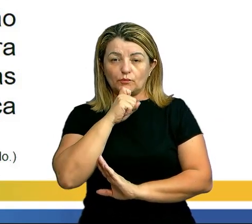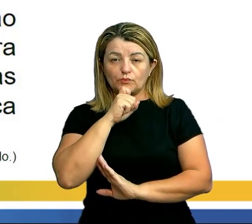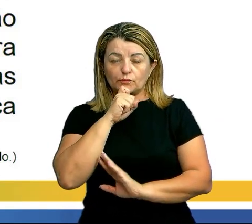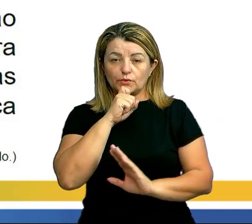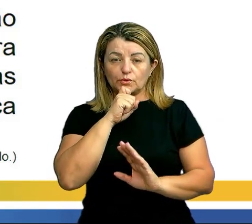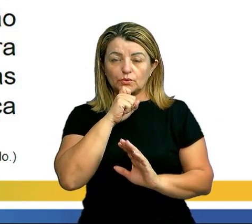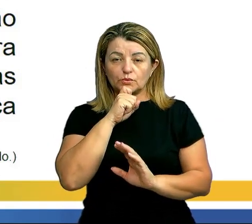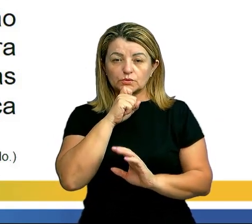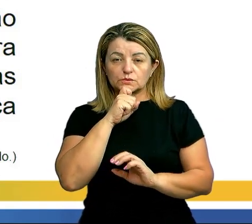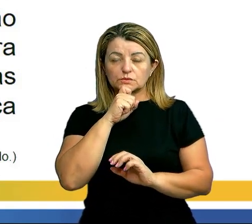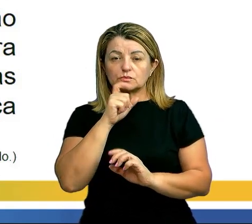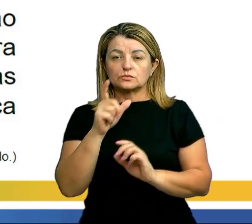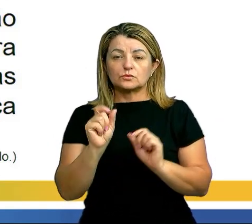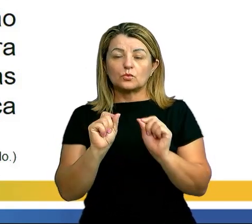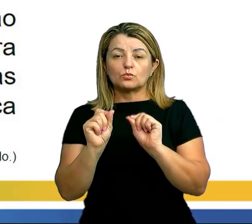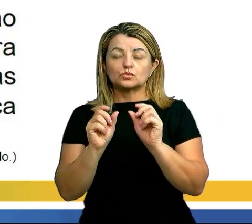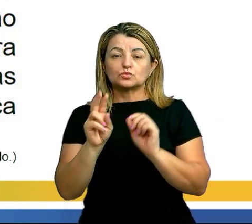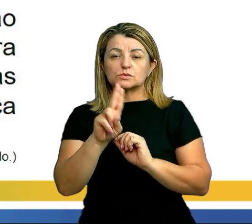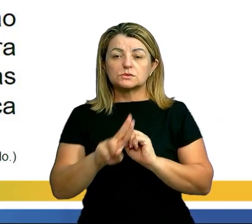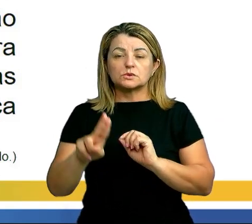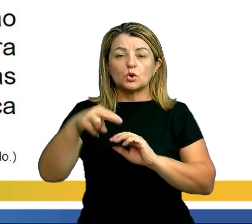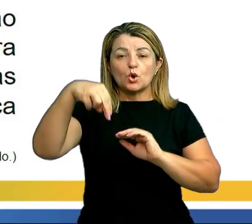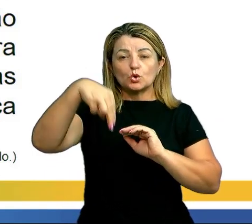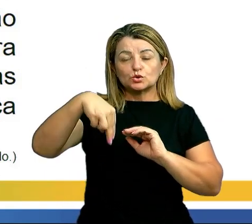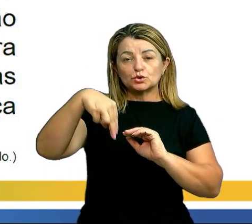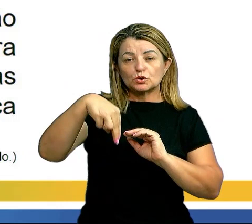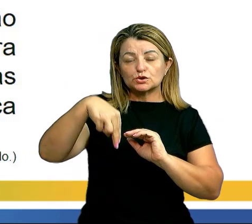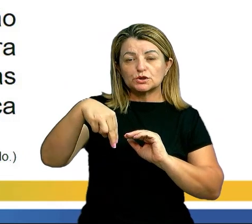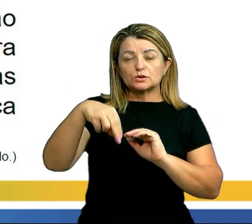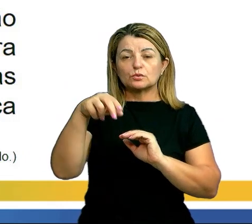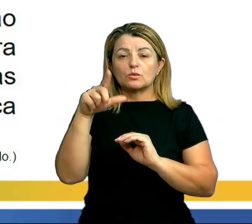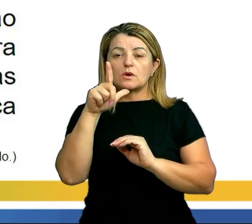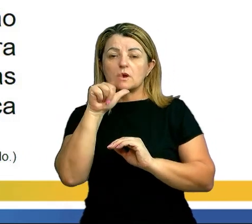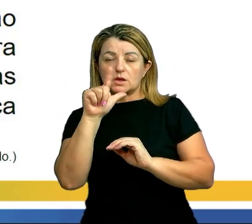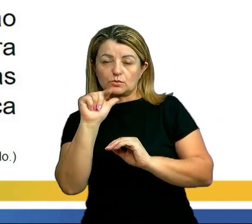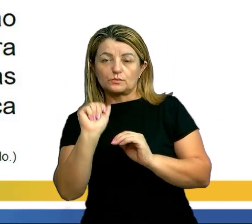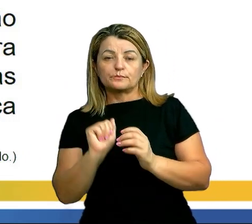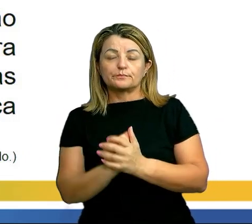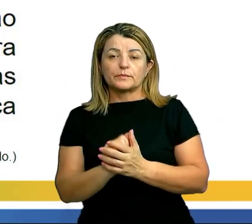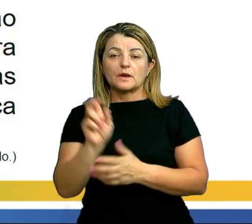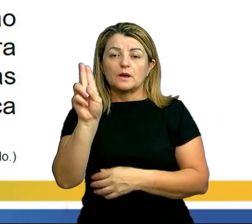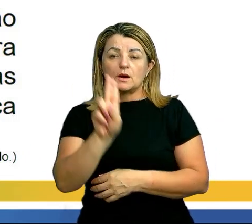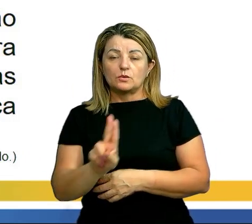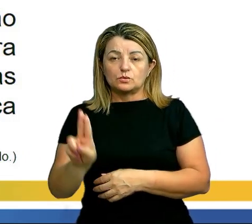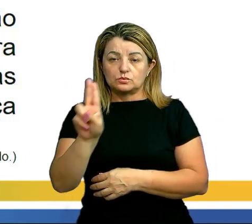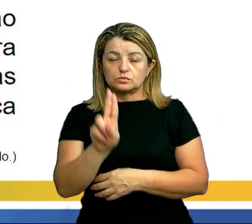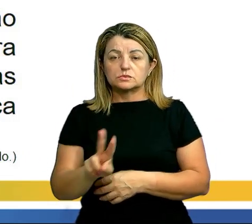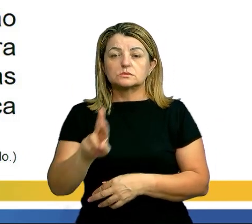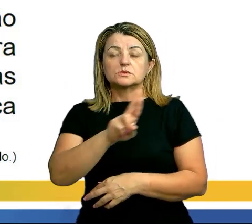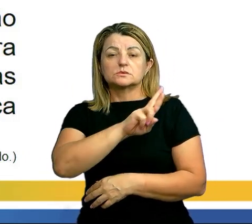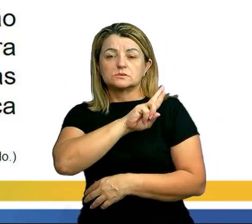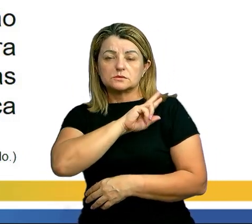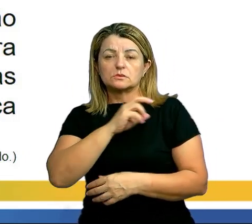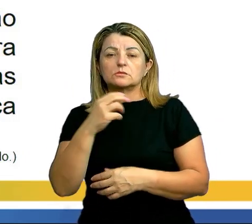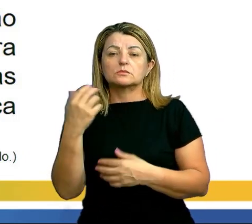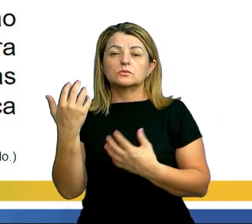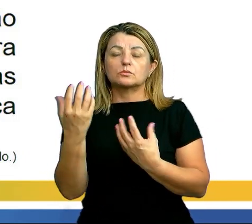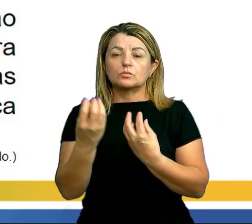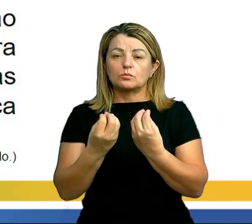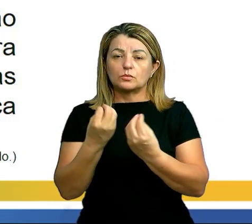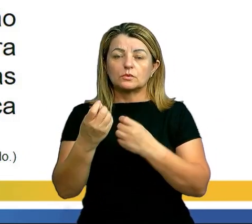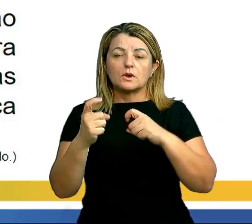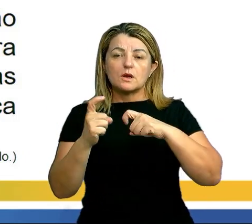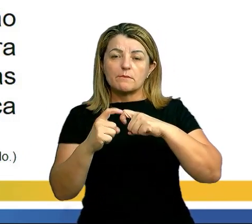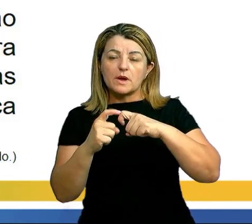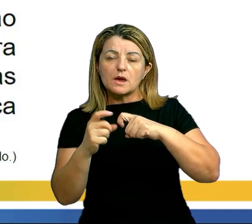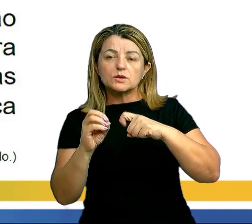esta arma de nitrogênio líquido. Desenvolvida para ser usada responsavelmente por profissionais como médicos, pesquisadores e até